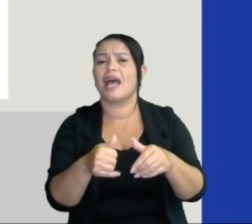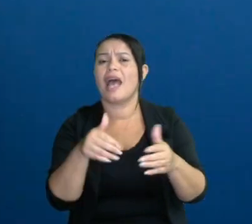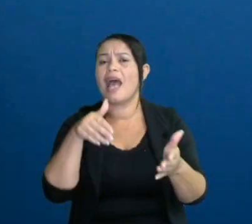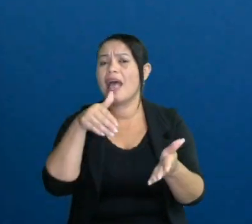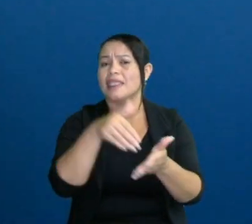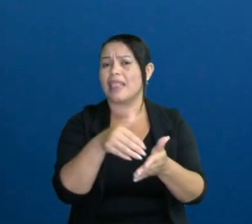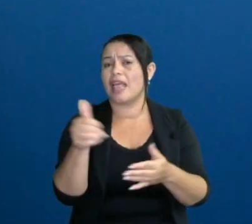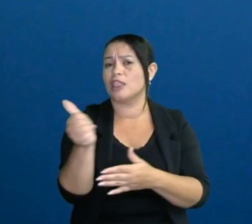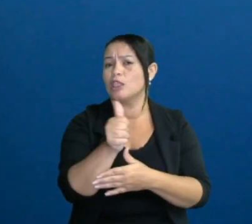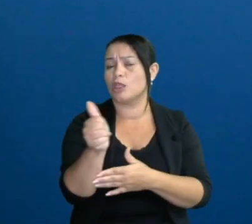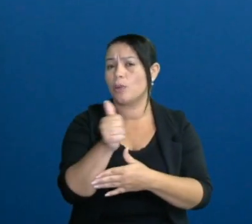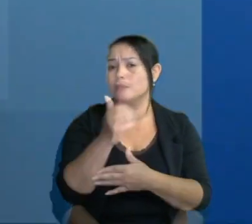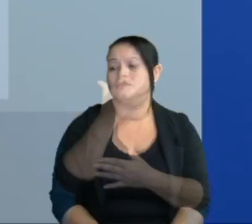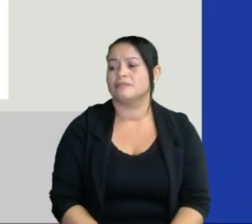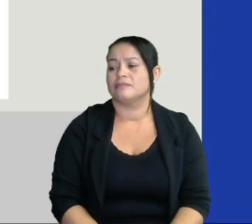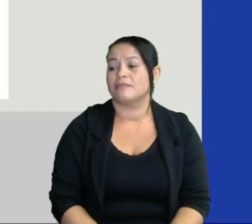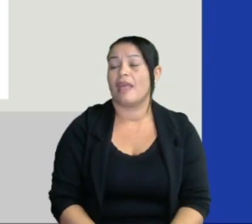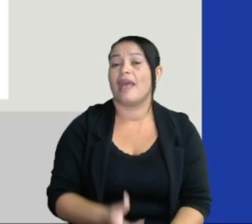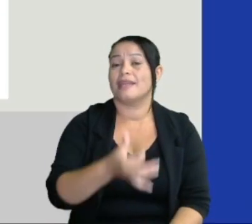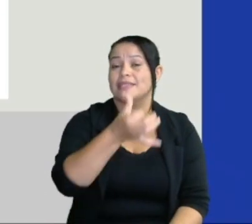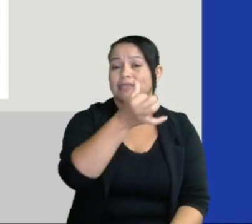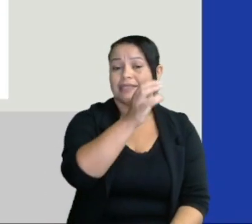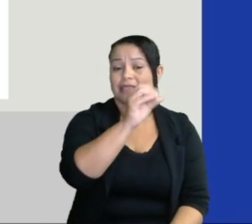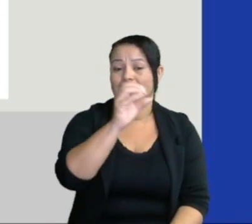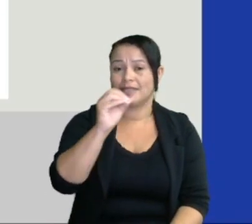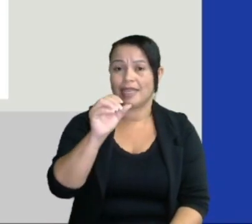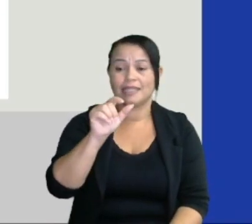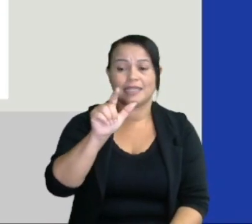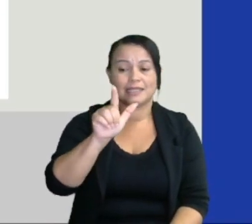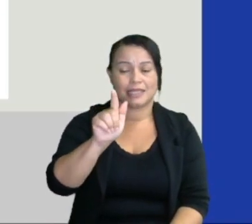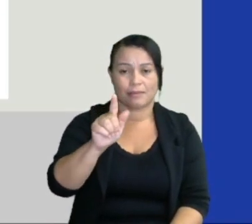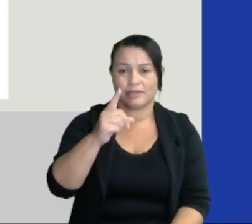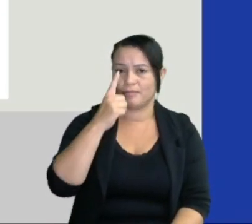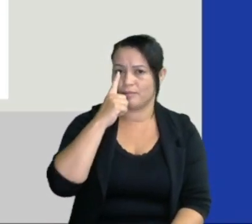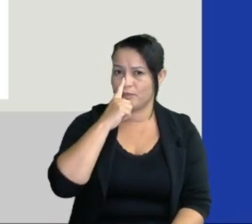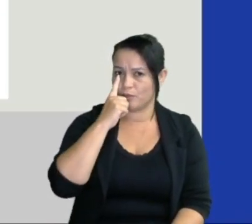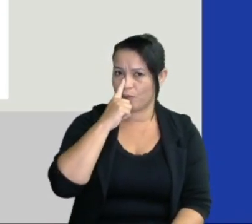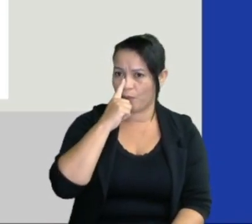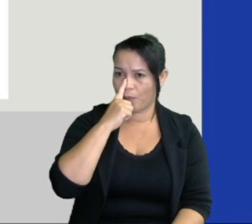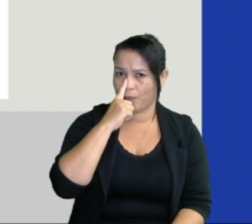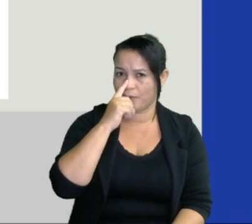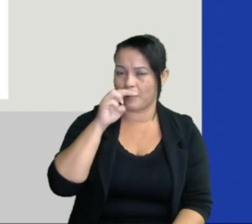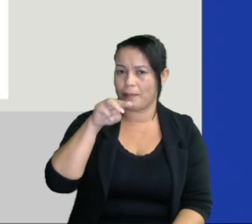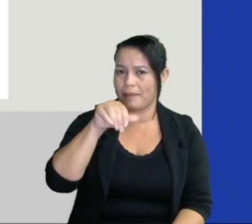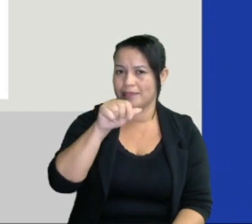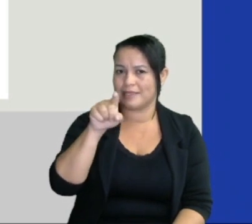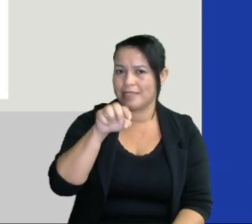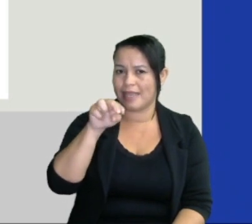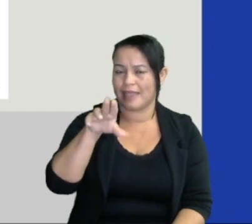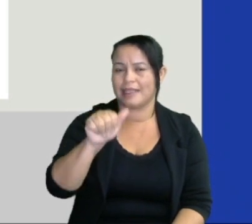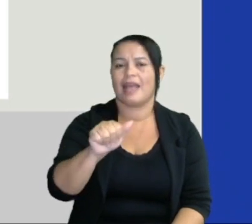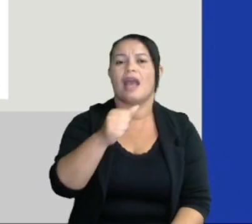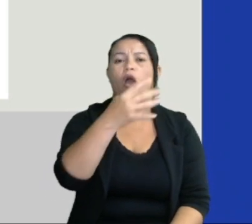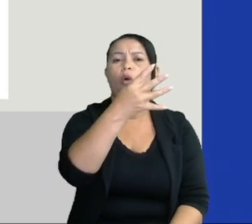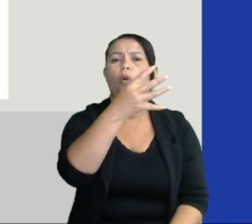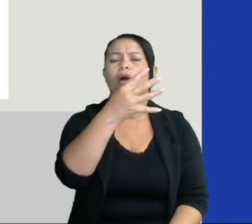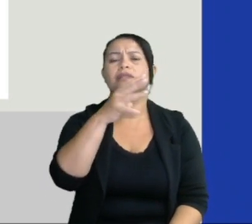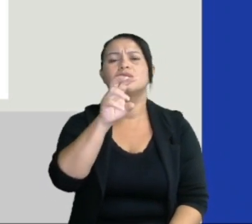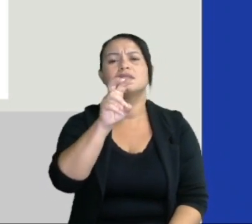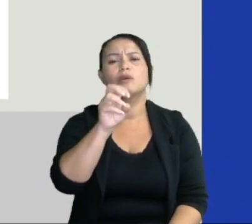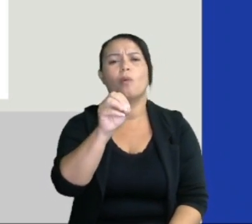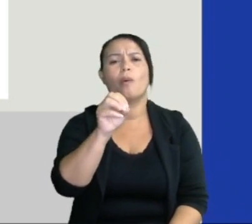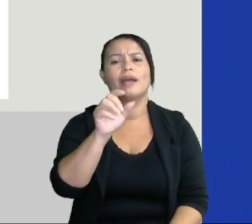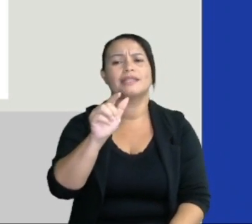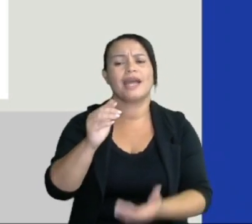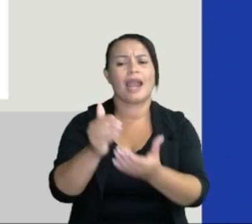até 12 pessoas ficou 600 gramas de biscoito de maisena, 450 gramas de